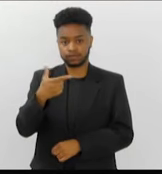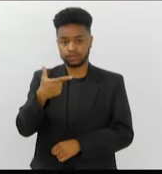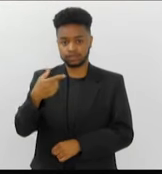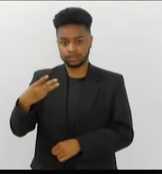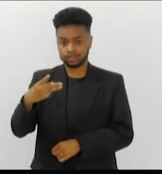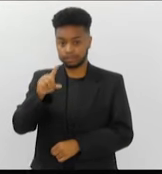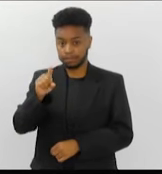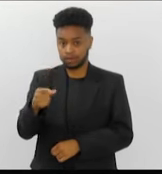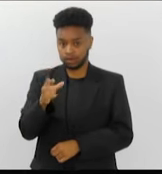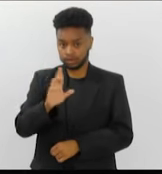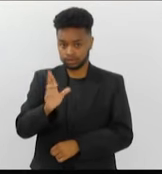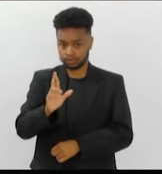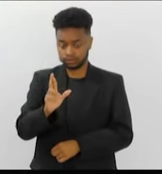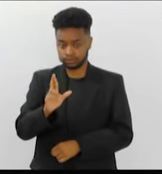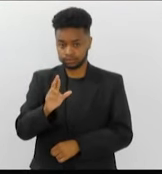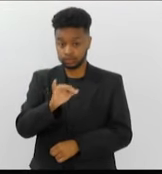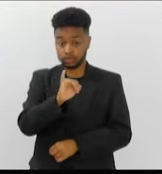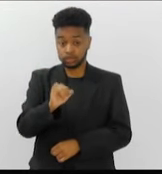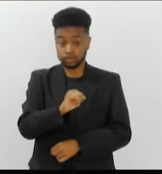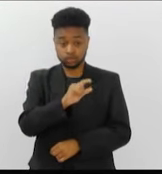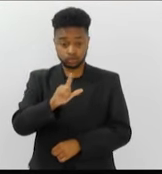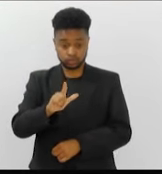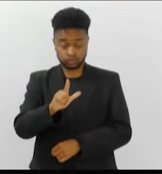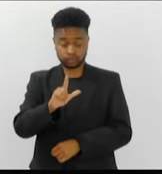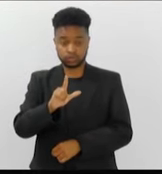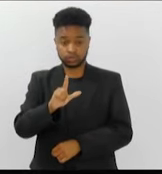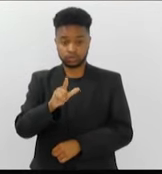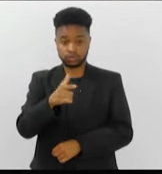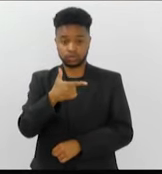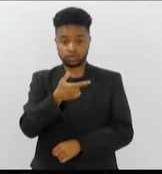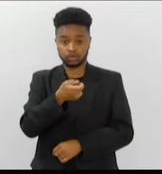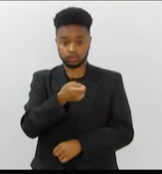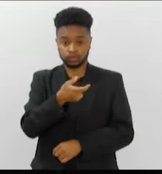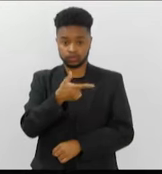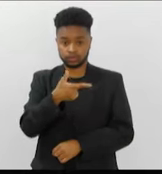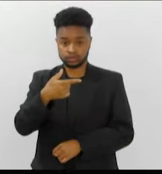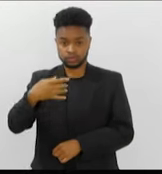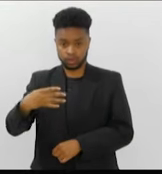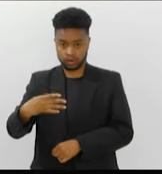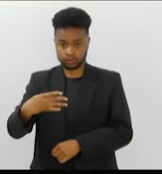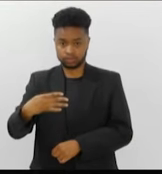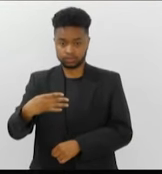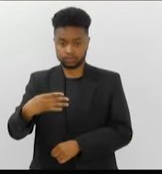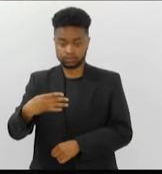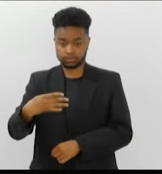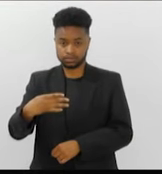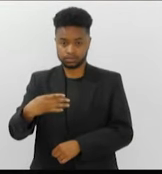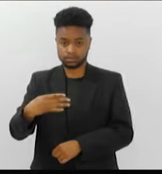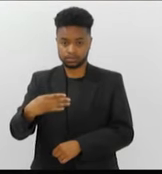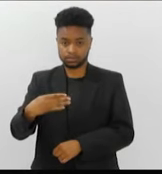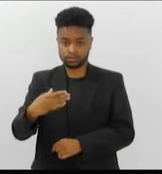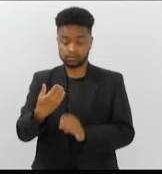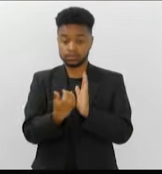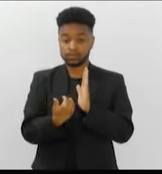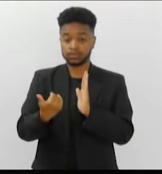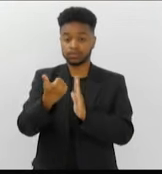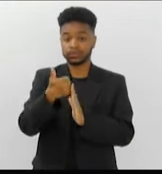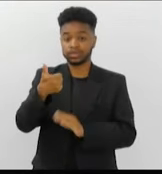R$11.423.000. Em julho de 2024, ela foi para